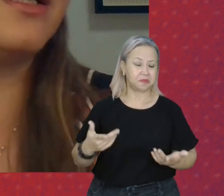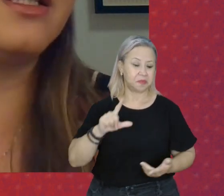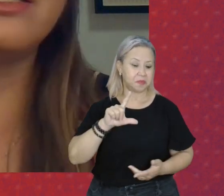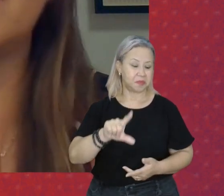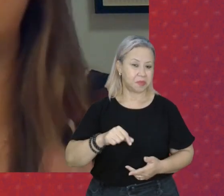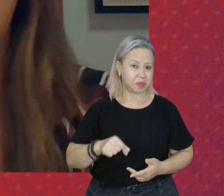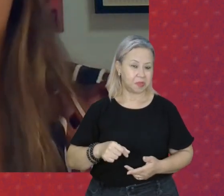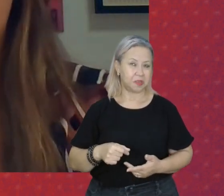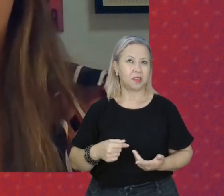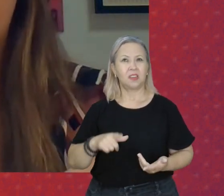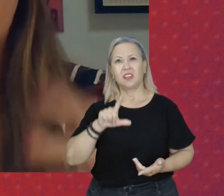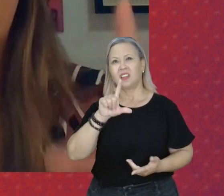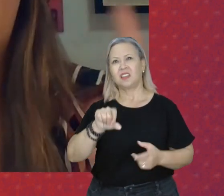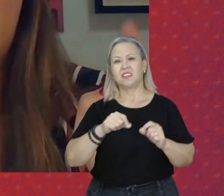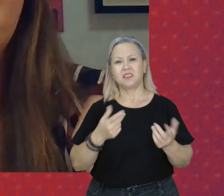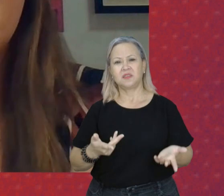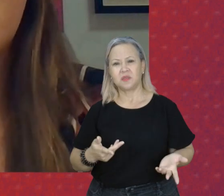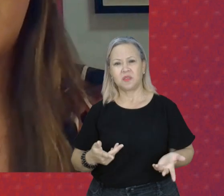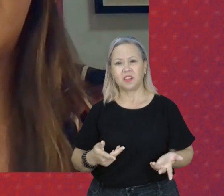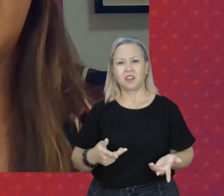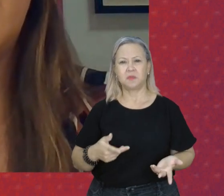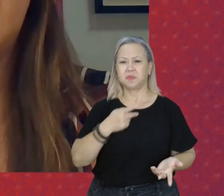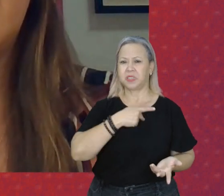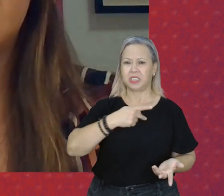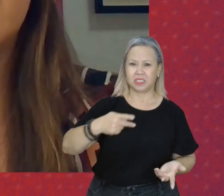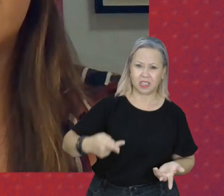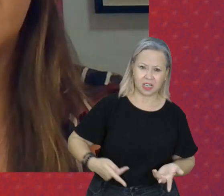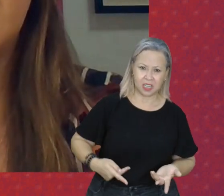e parlamentarismo, república ou monarquia, que foi lá